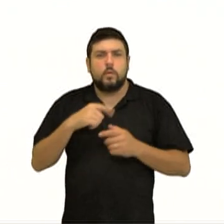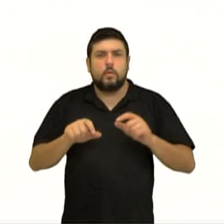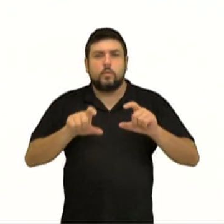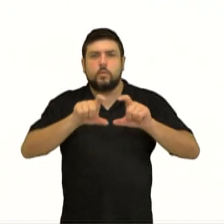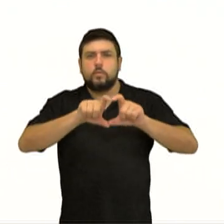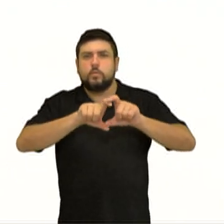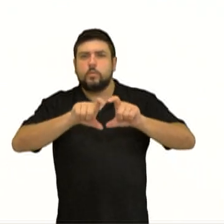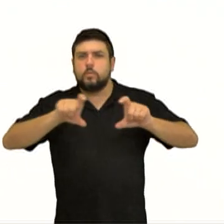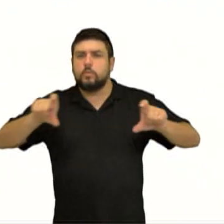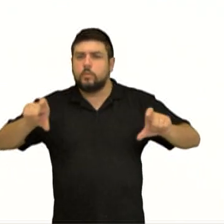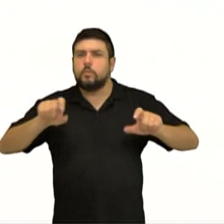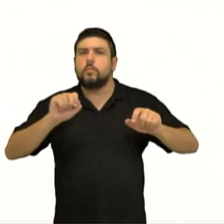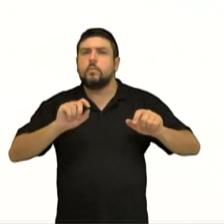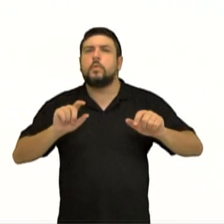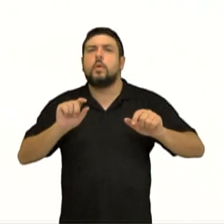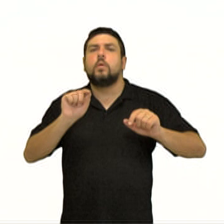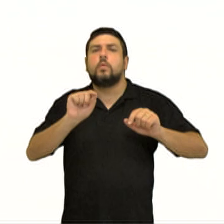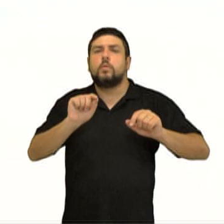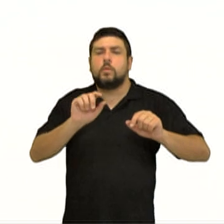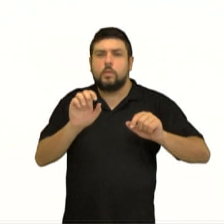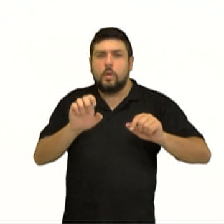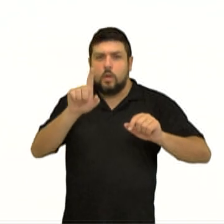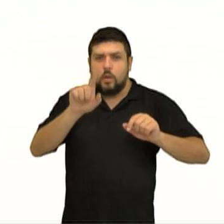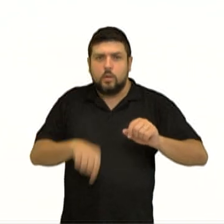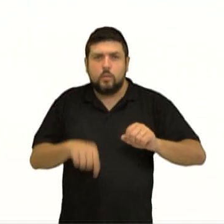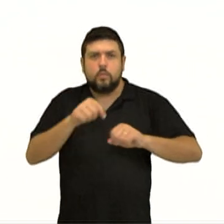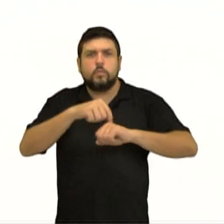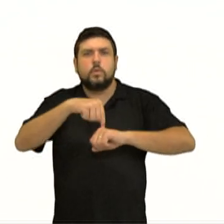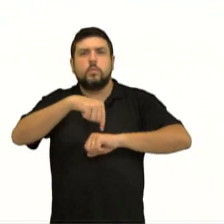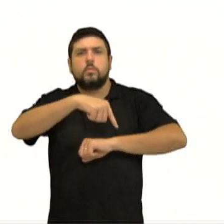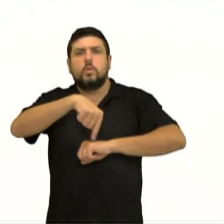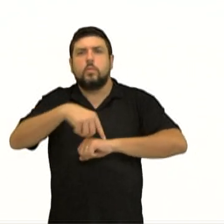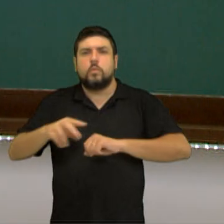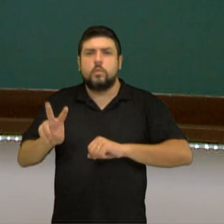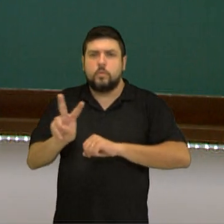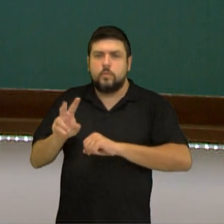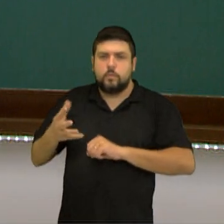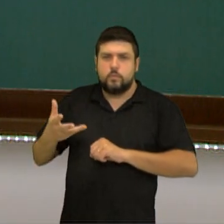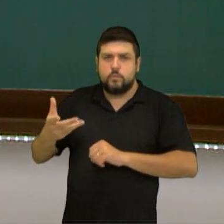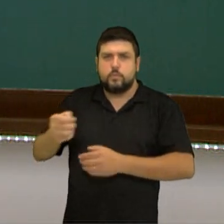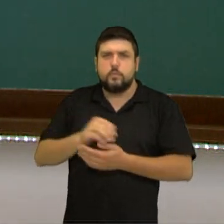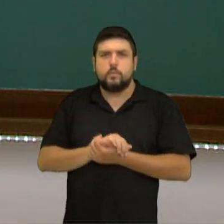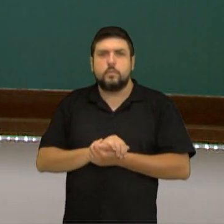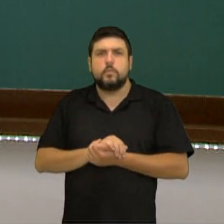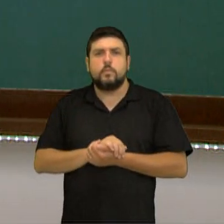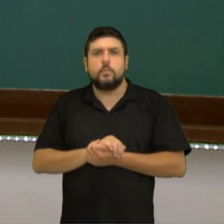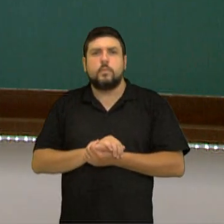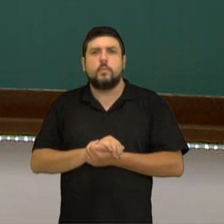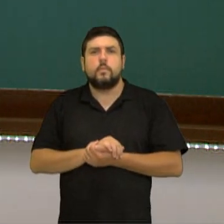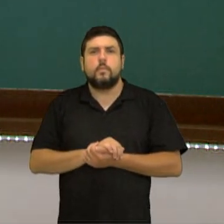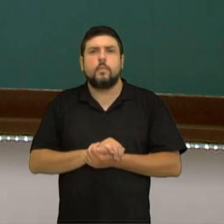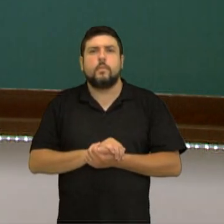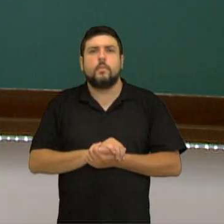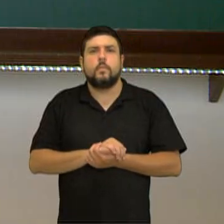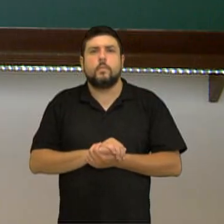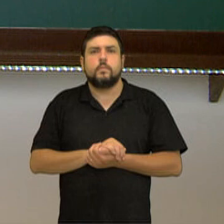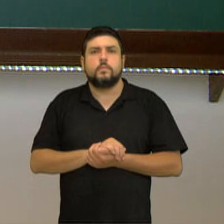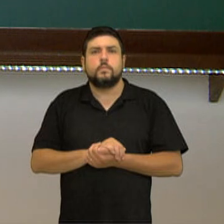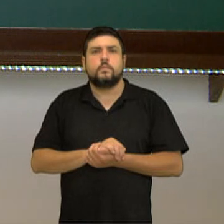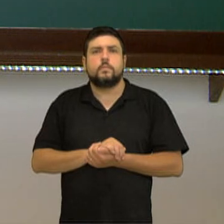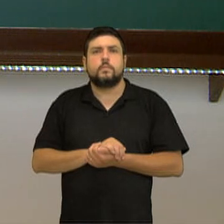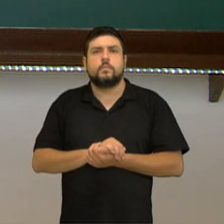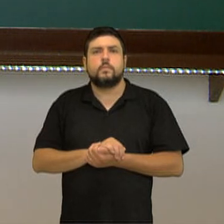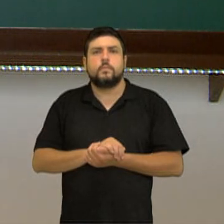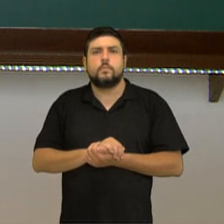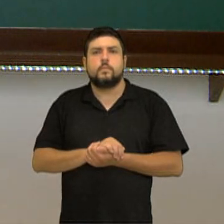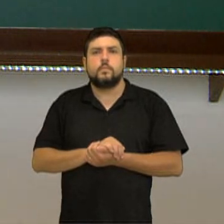que define isso, que é a chamada função horária da velocidade. Uma delas, na verdade, que seria a velocidade é igual a velocidade inicial mais aceleração vezes